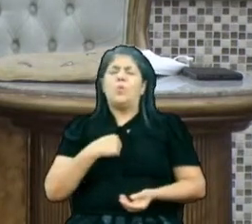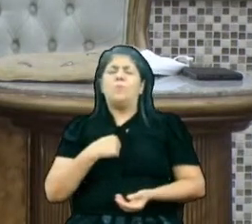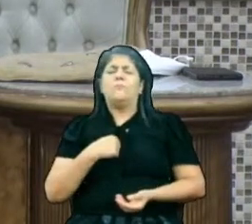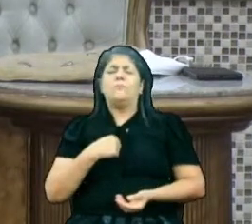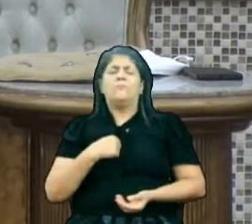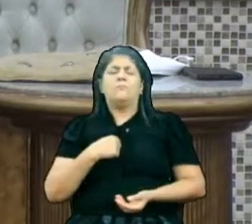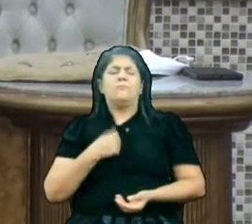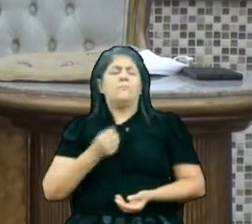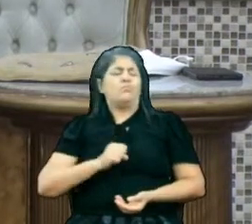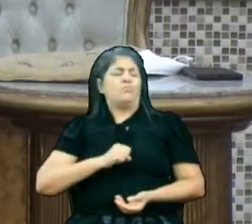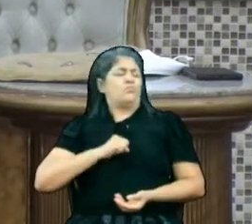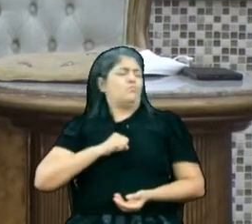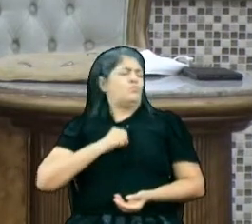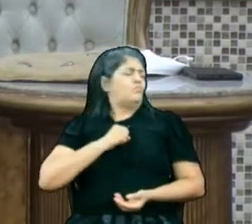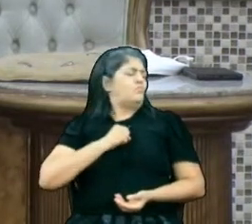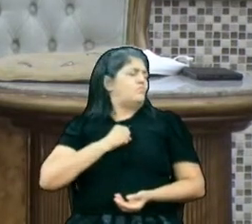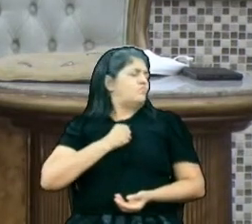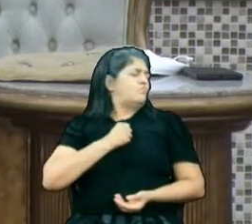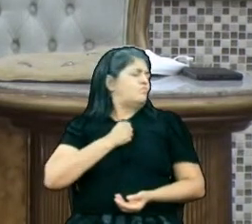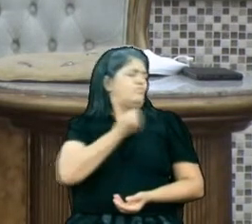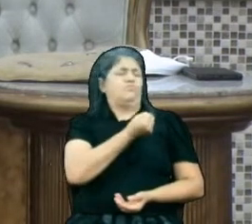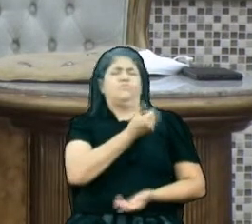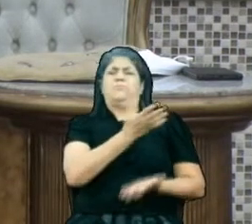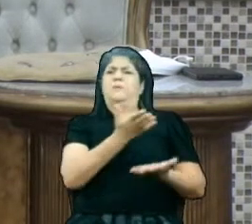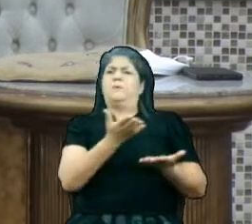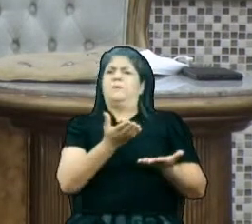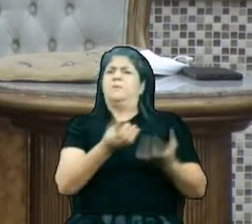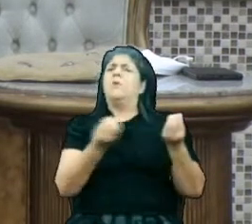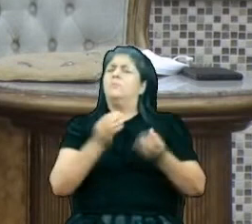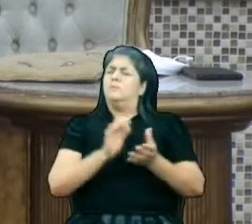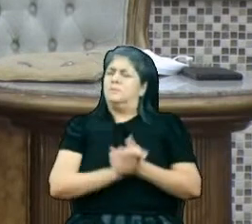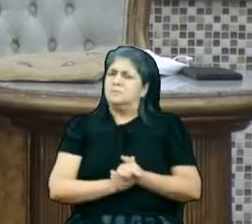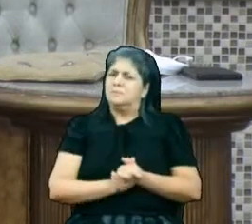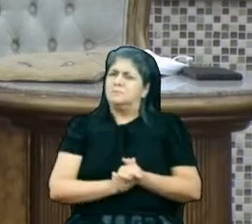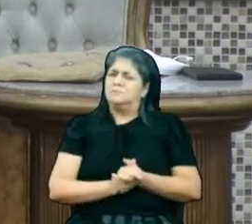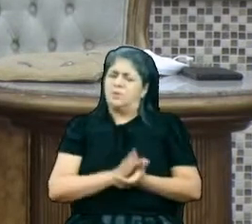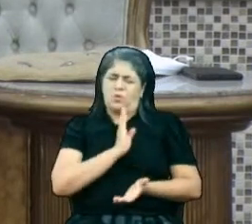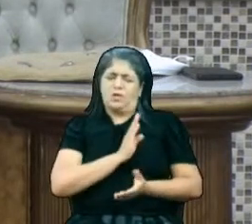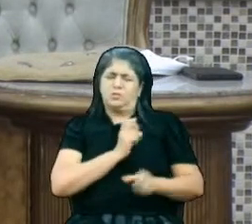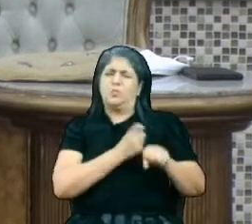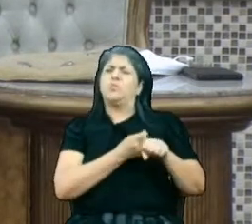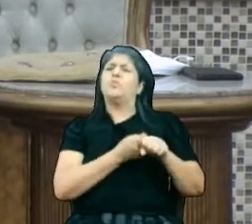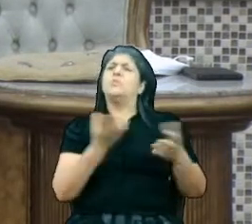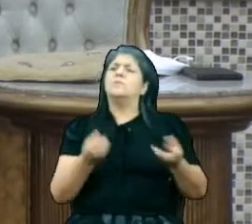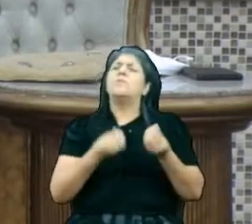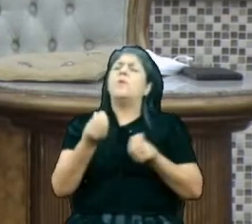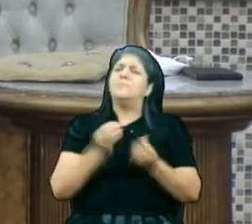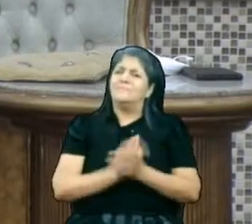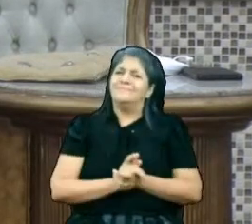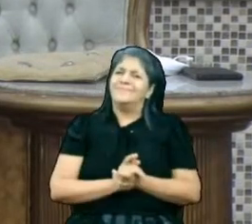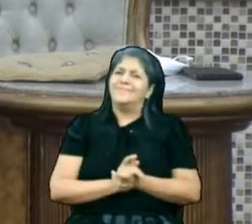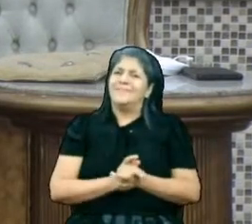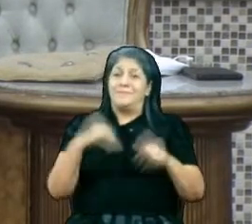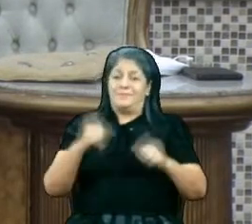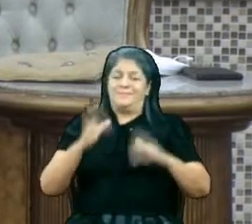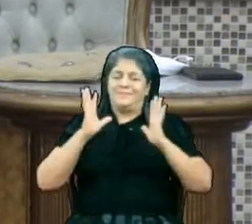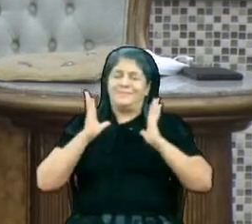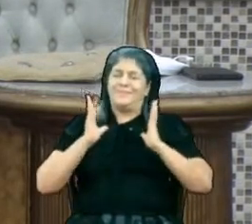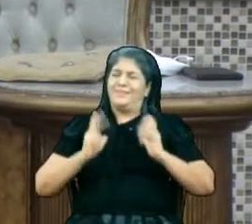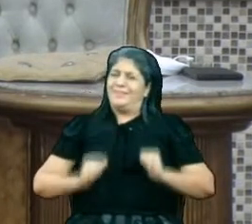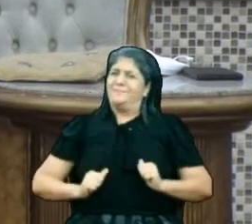e varreu a casa coisa boa uma casa limpa né irmãos coisa bom uma casa limpa a coisa mais